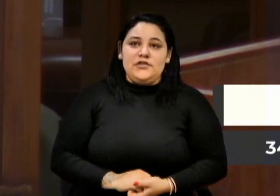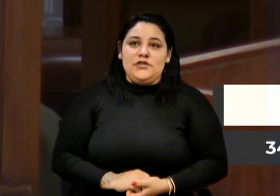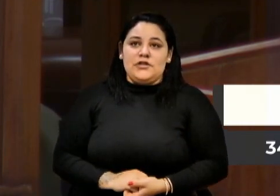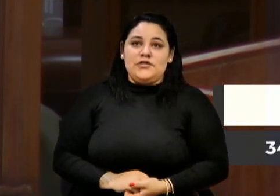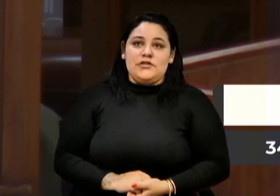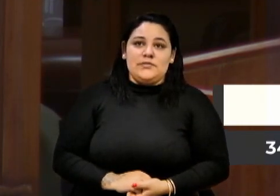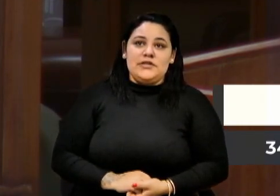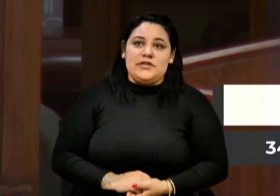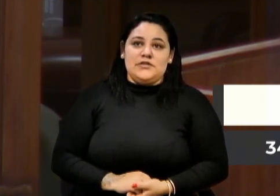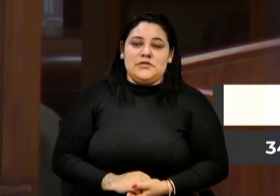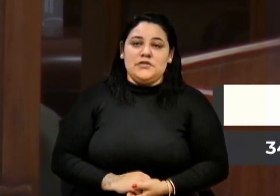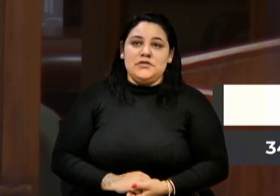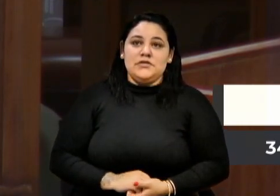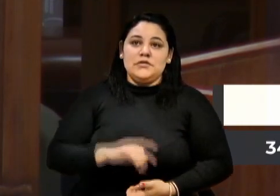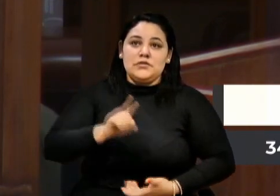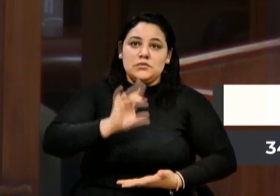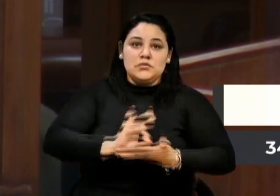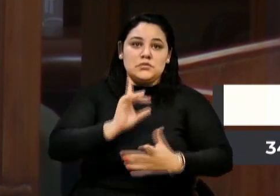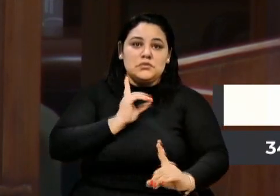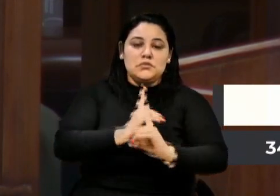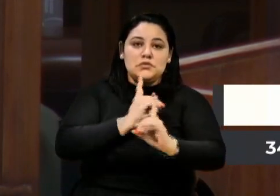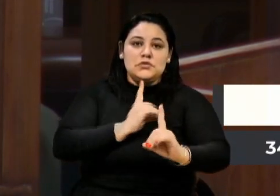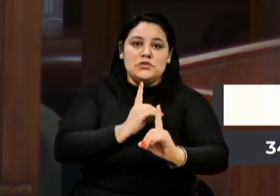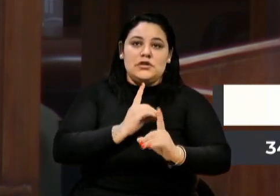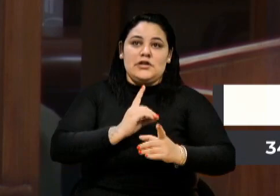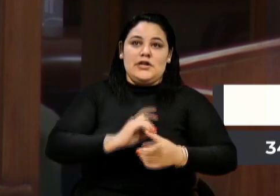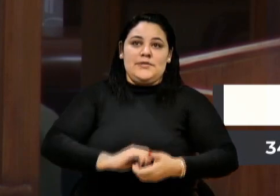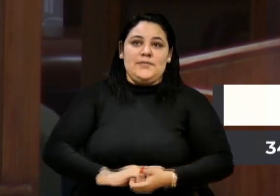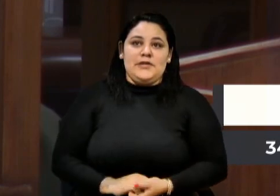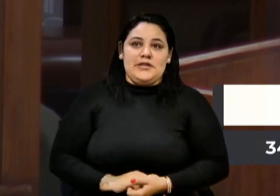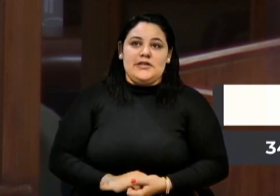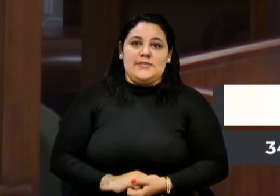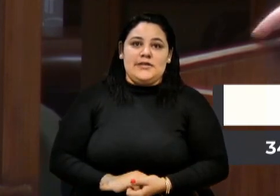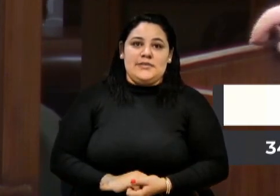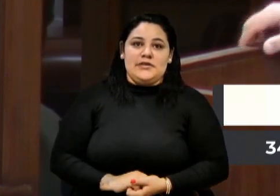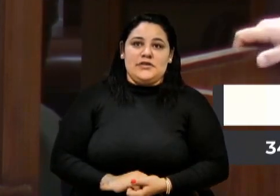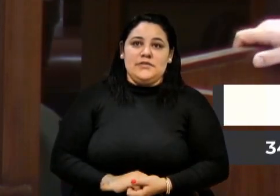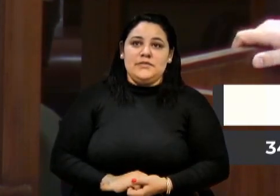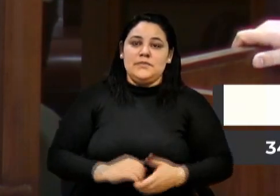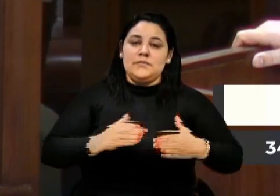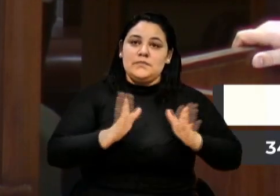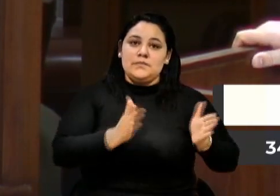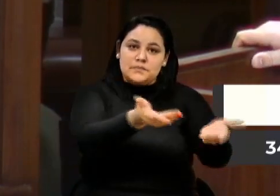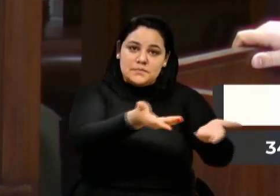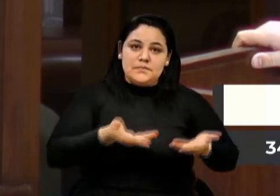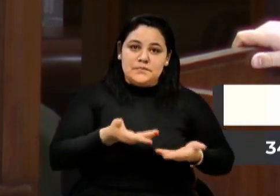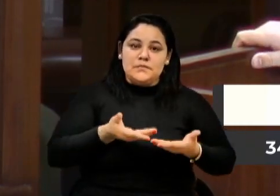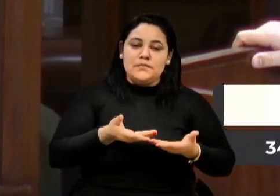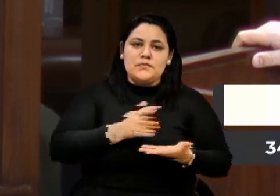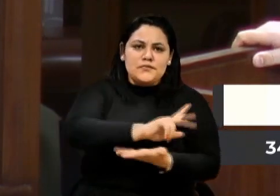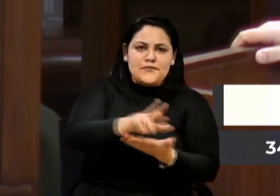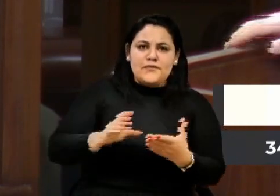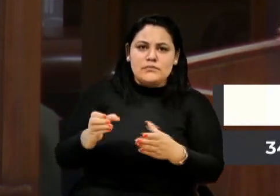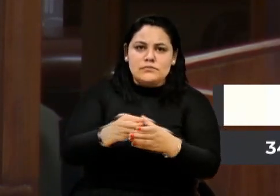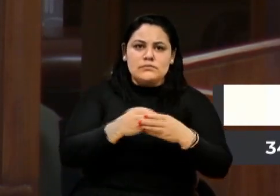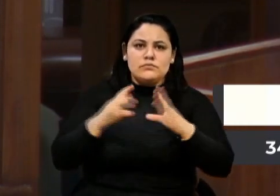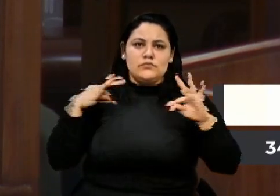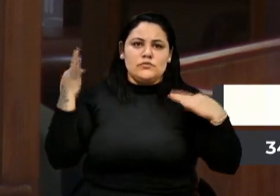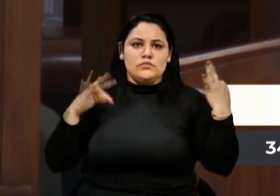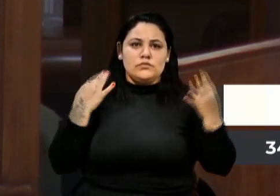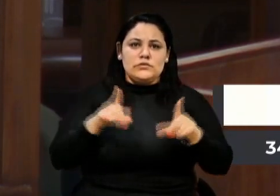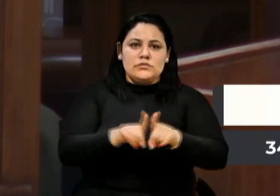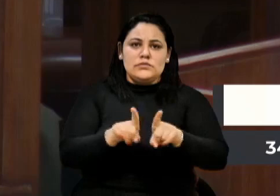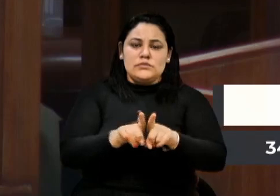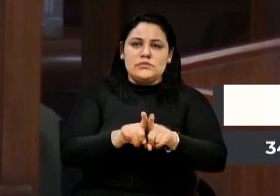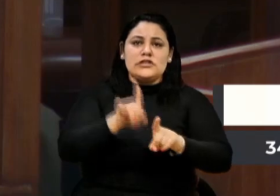com outros espaços que já recebem muitos turistas, né, um roteiro que